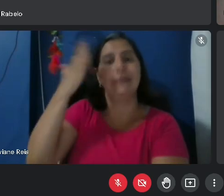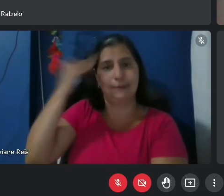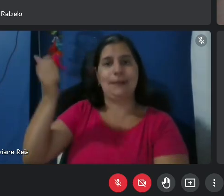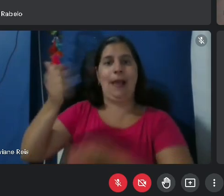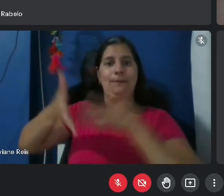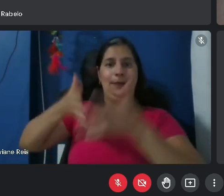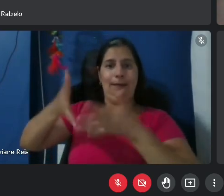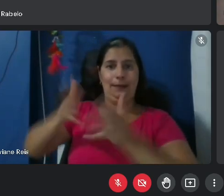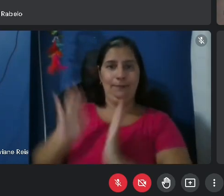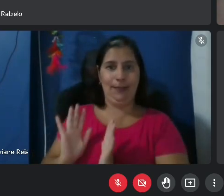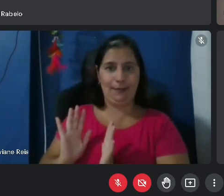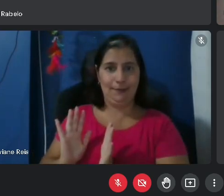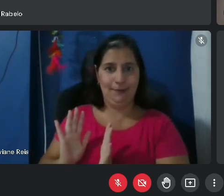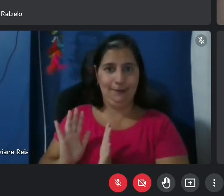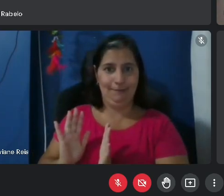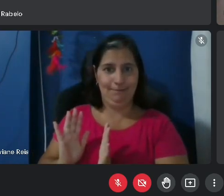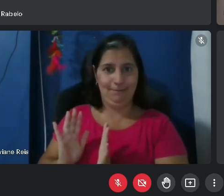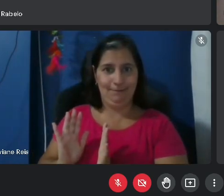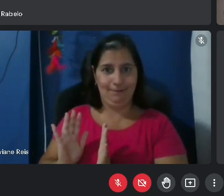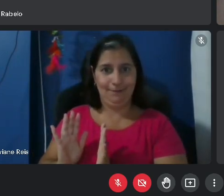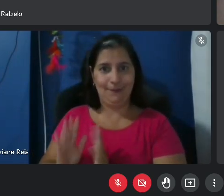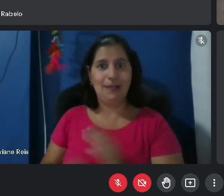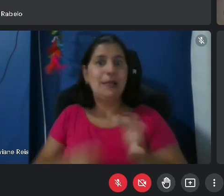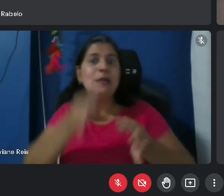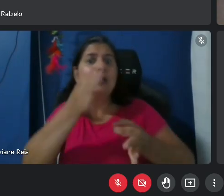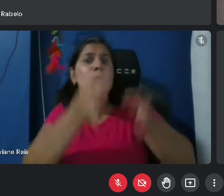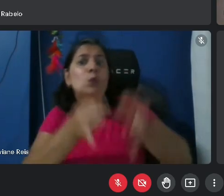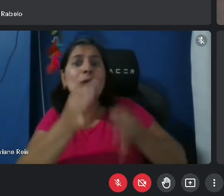né, nos tribunais. Pode ir, Leite.